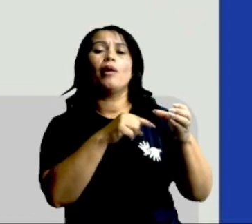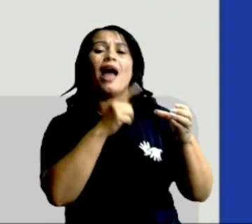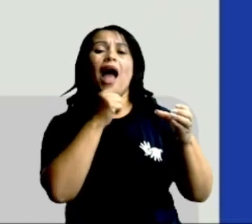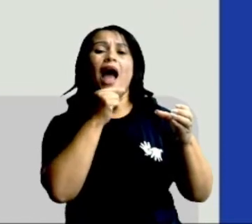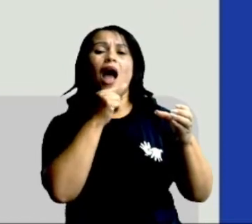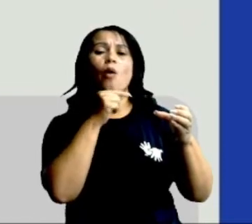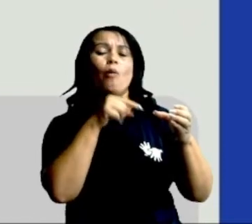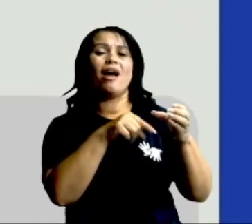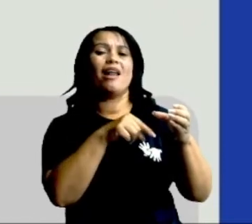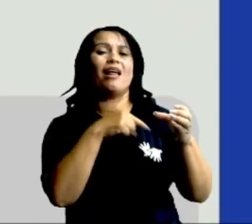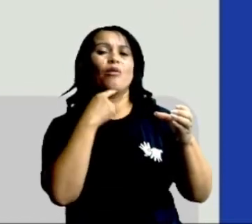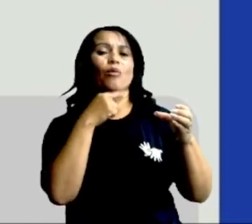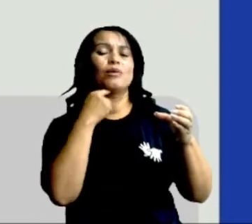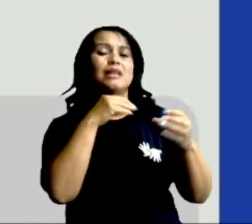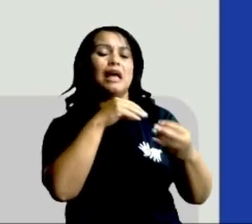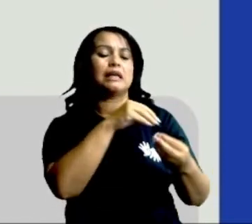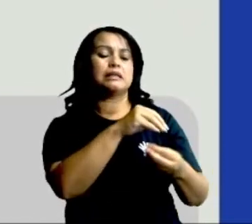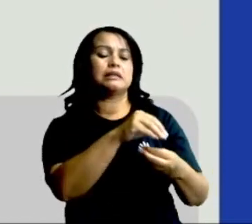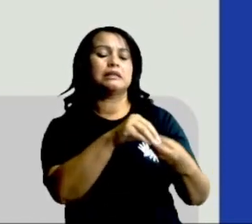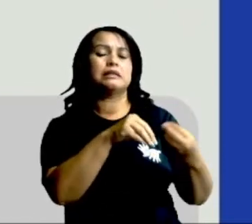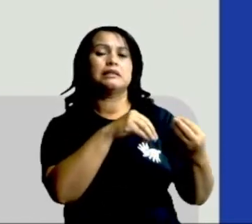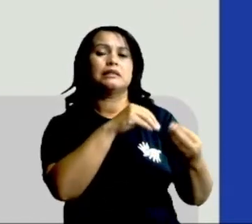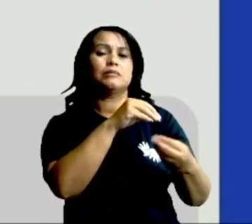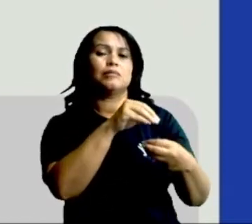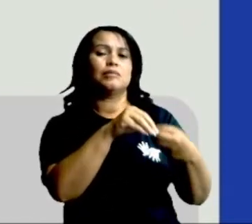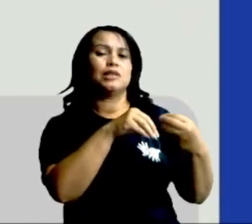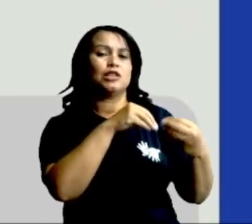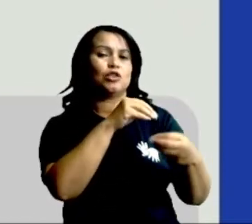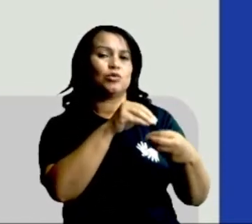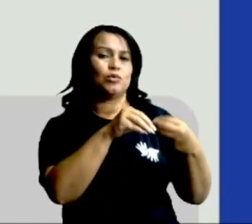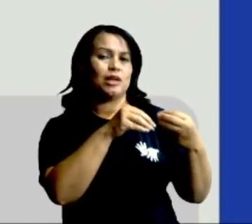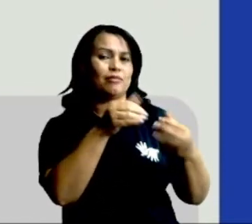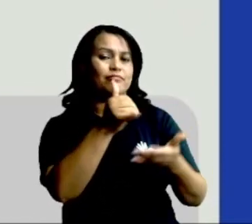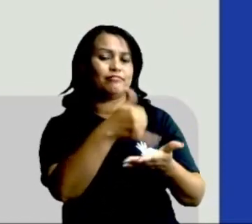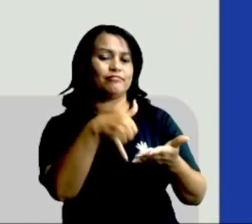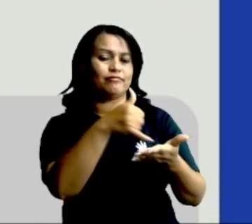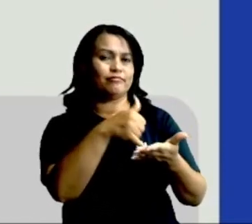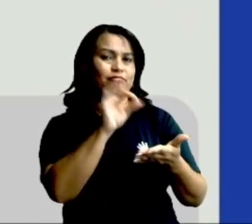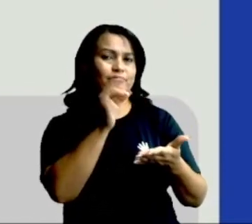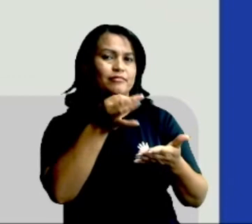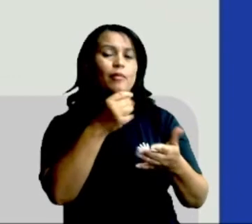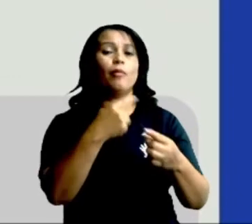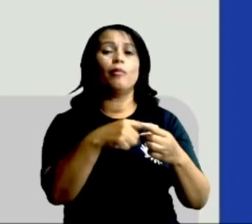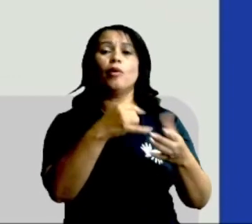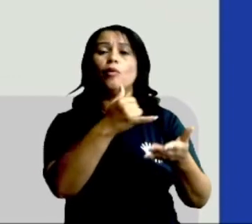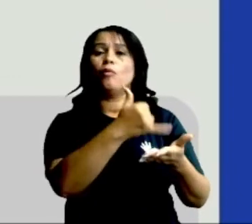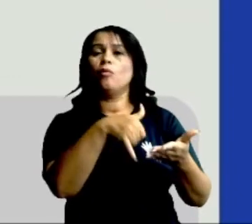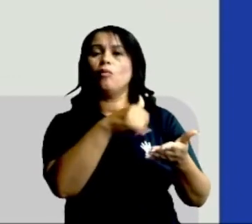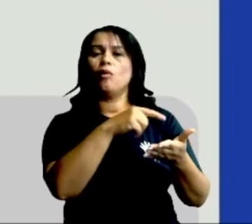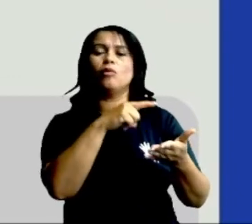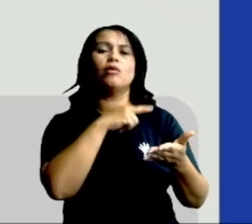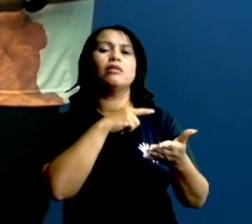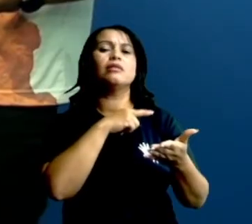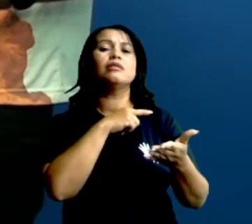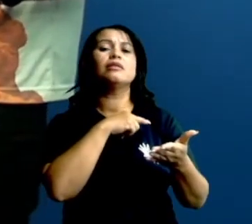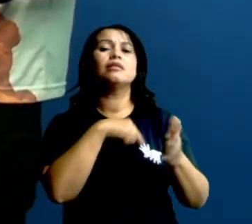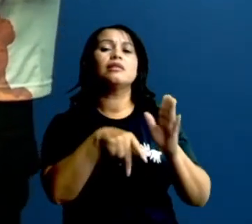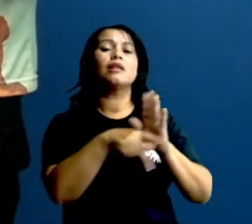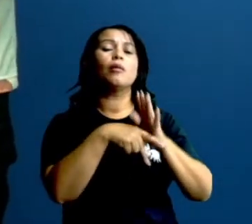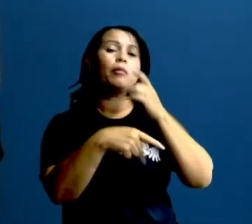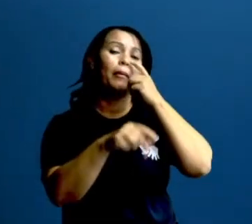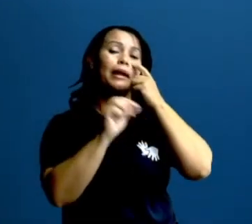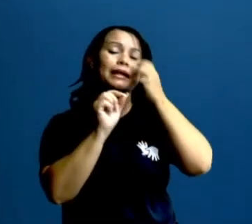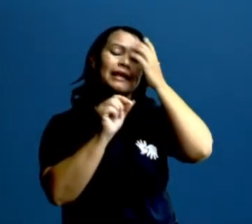a água ela não vai se misturar com o óleo, tá certo? Porque o óleo ele tem uma propriedade que a gente chama de